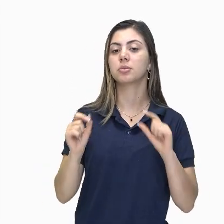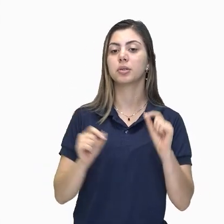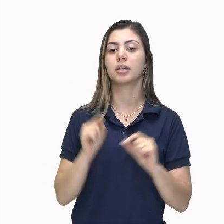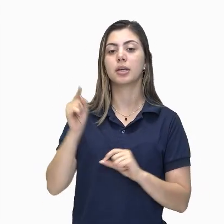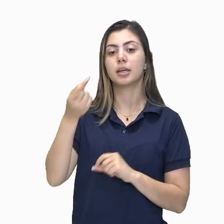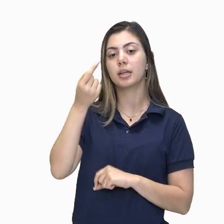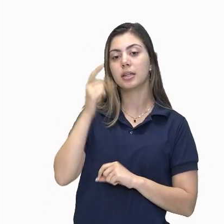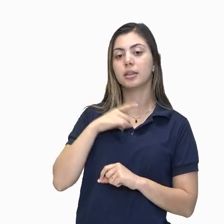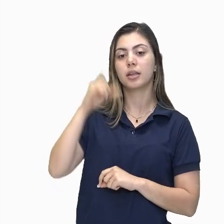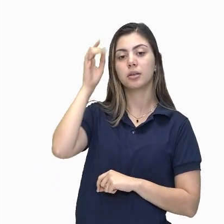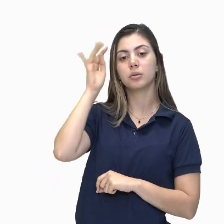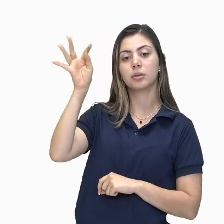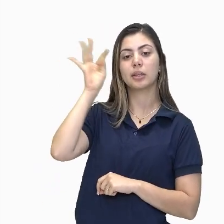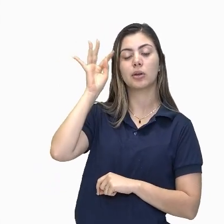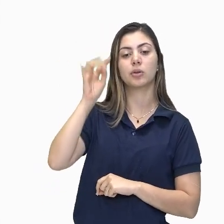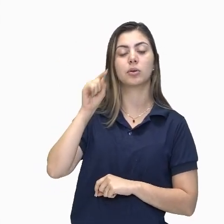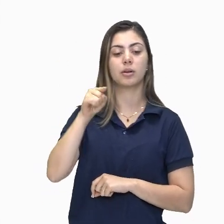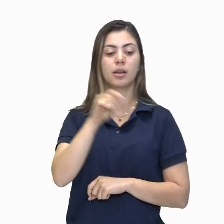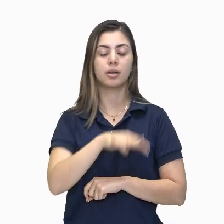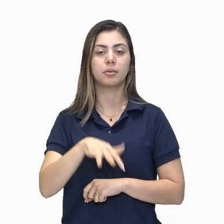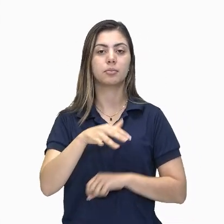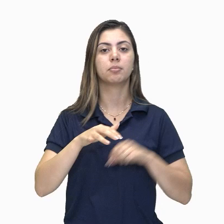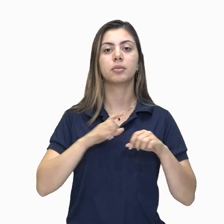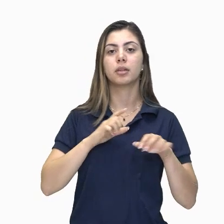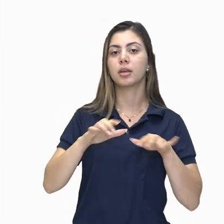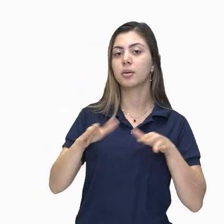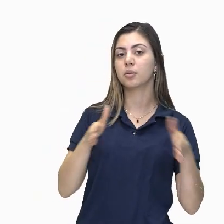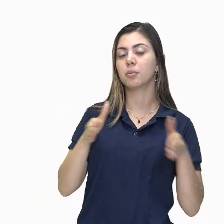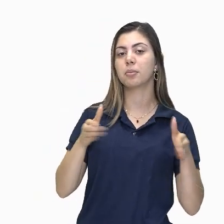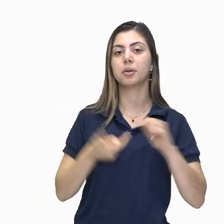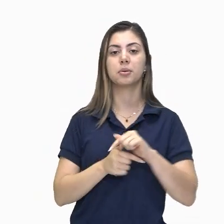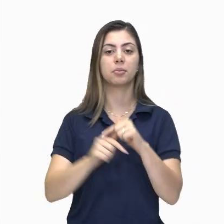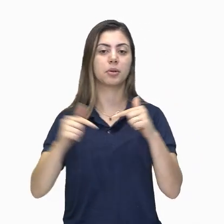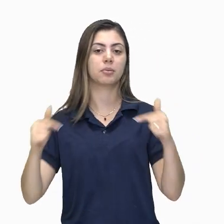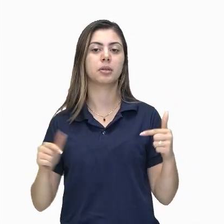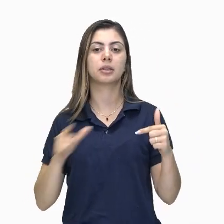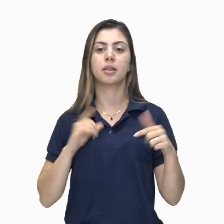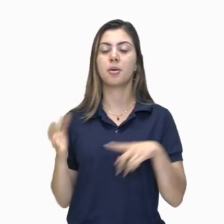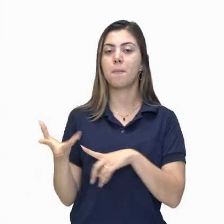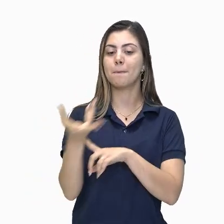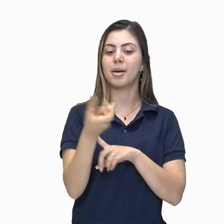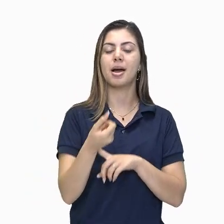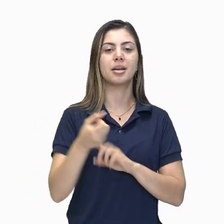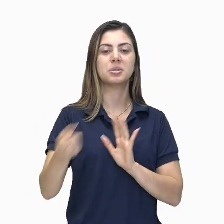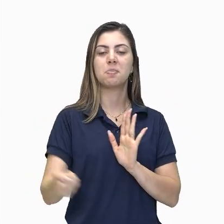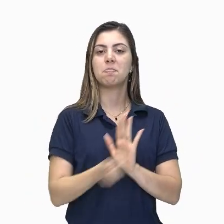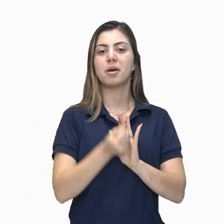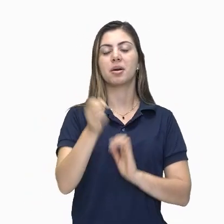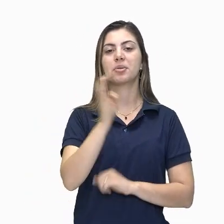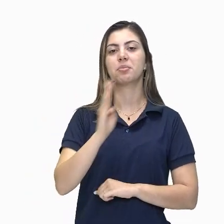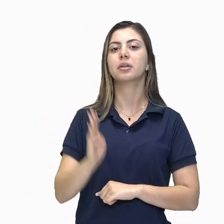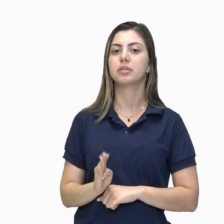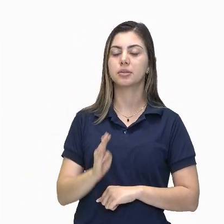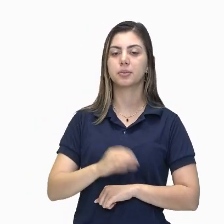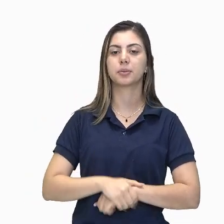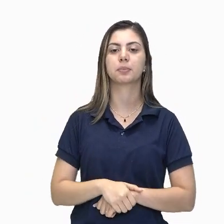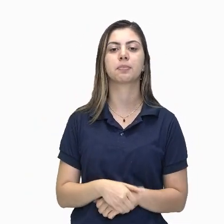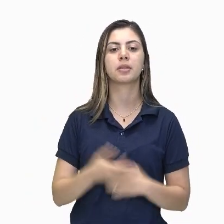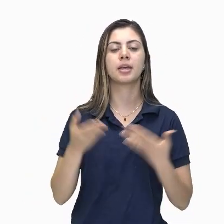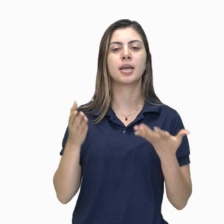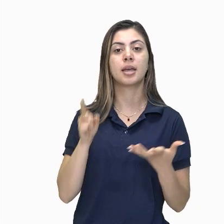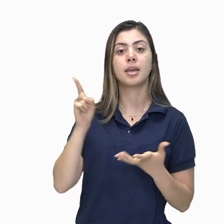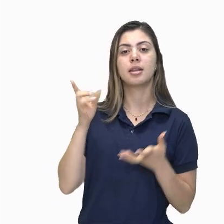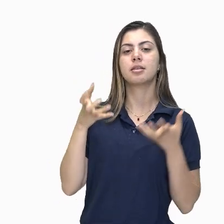teóricos do movimento modernista, defendendo a criação de uma arte genuinamente brasileira, queria trazer algo que fosse